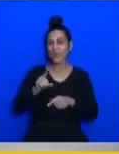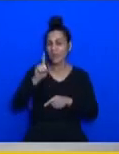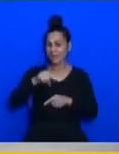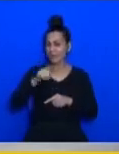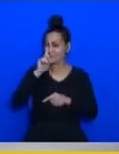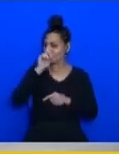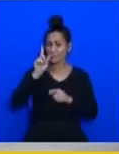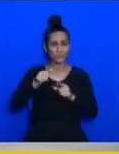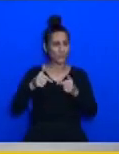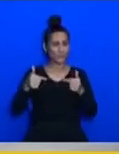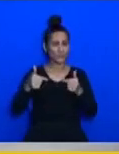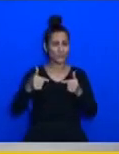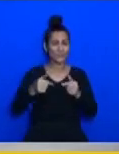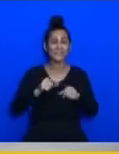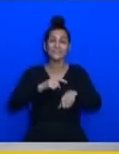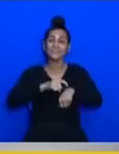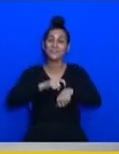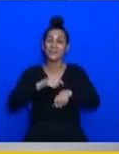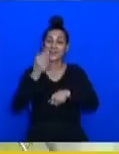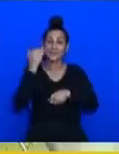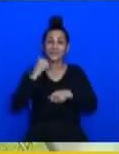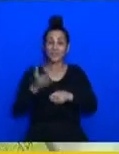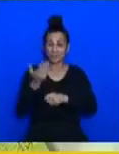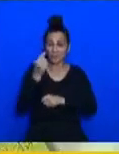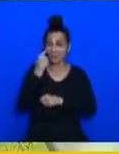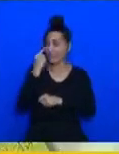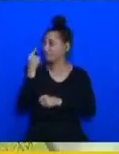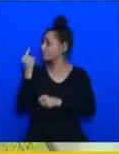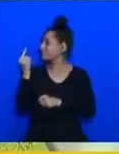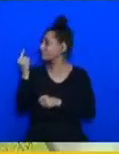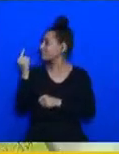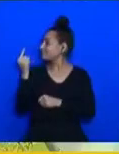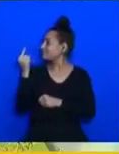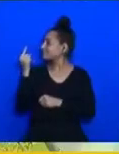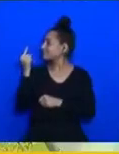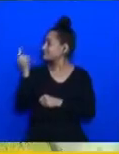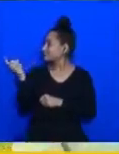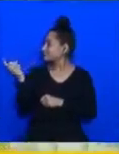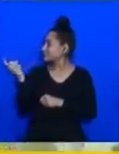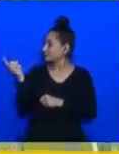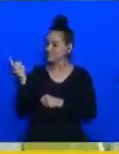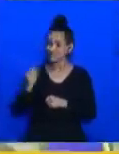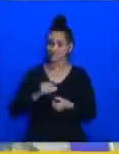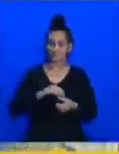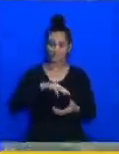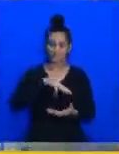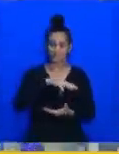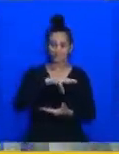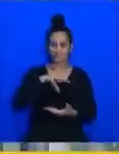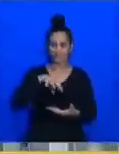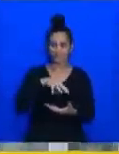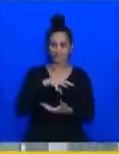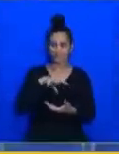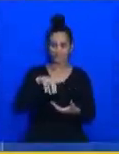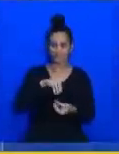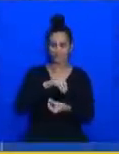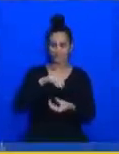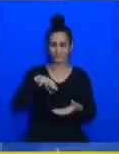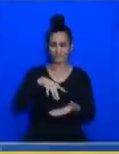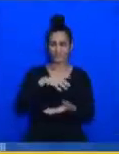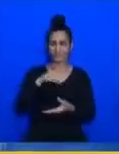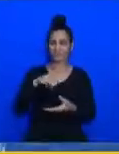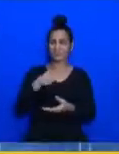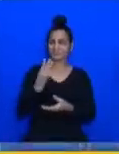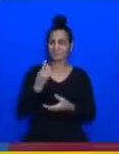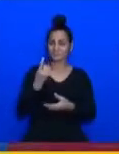Será que hoje é o seu dia de sorte? Chegou a hora de saber. Bolas posicionadas, valendo! Globo carregado,